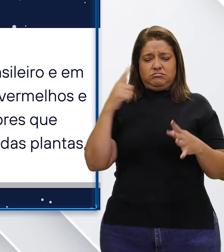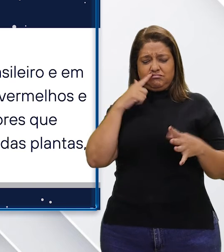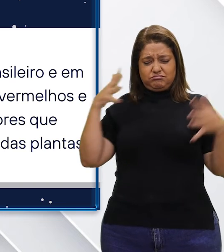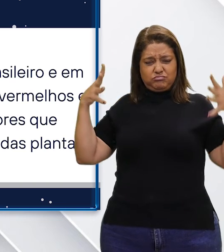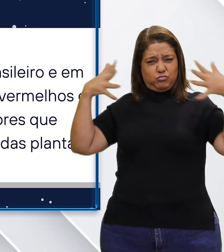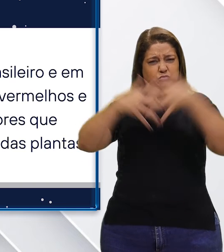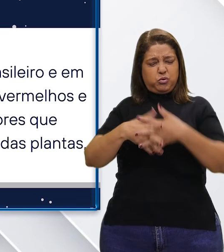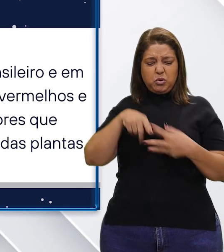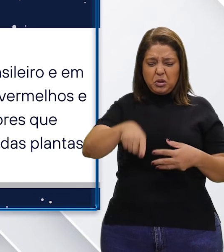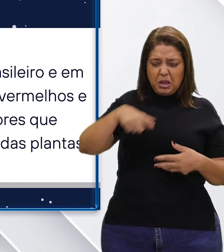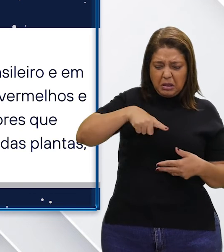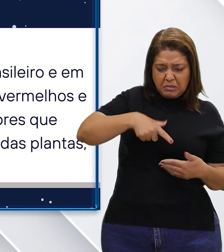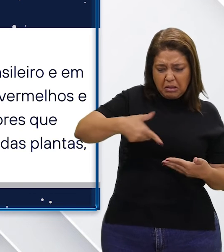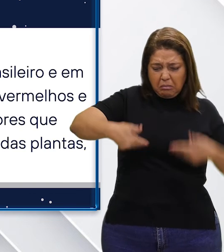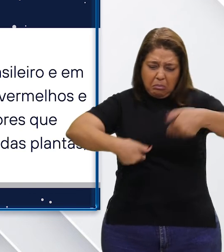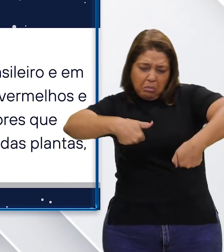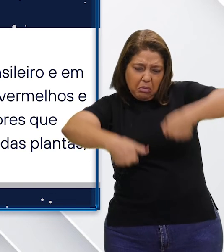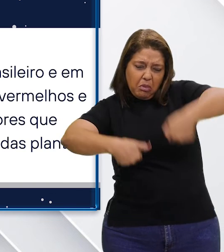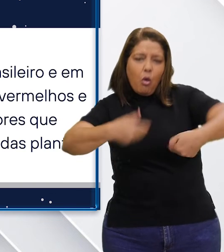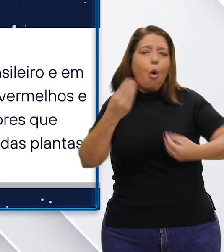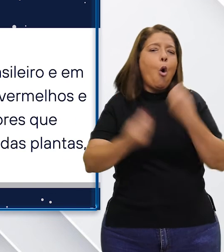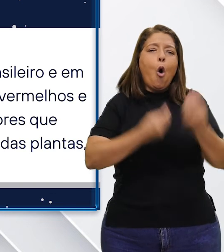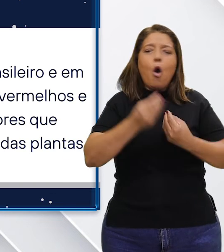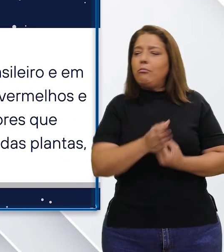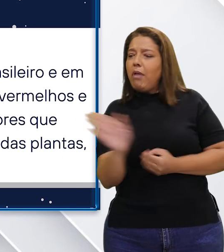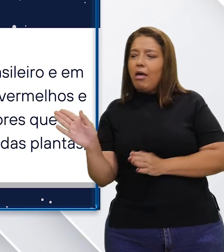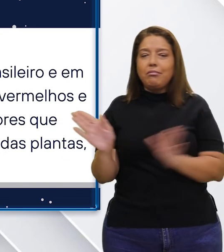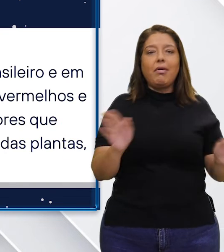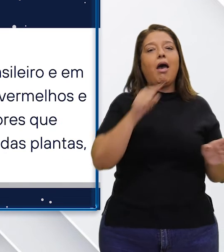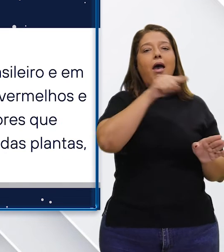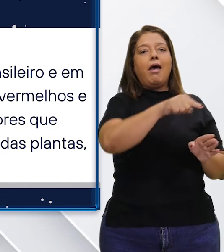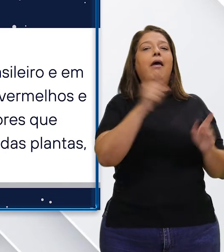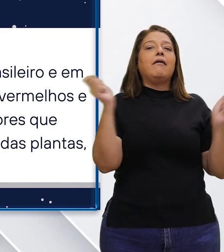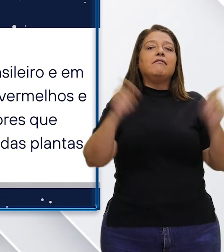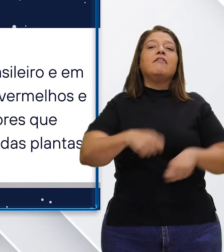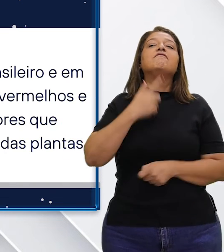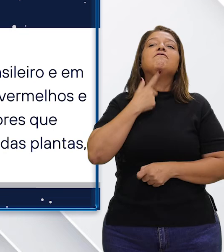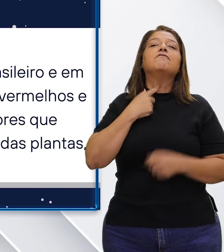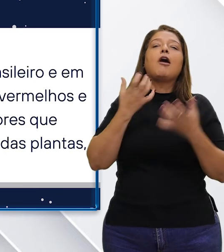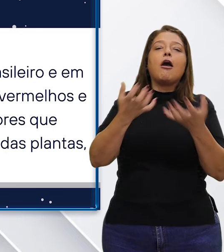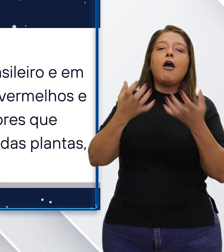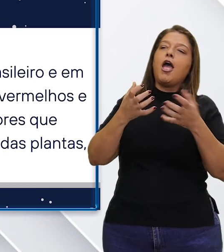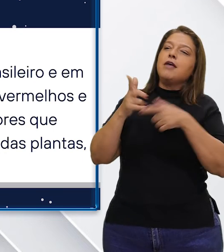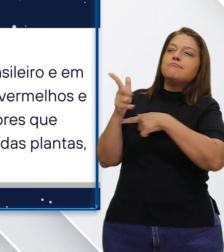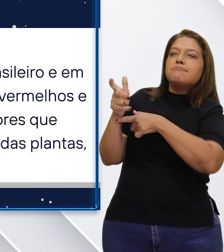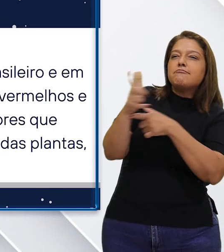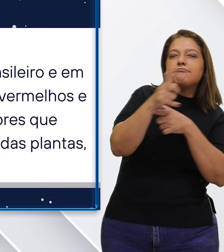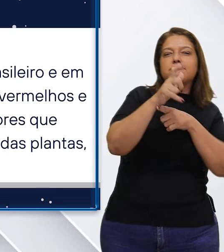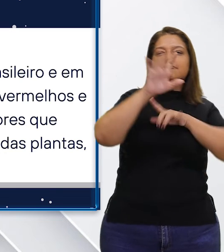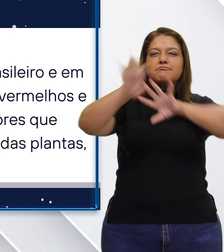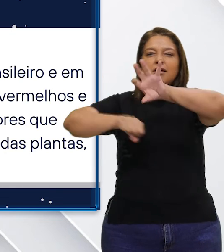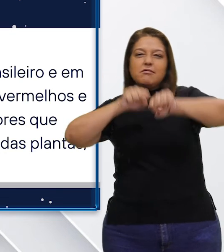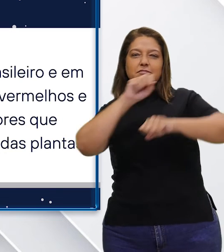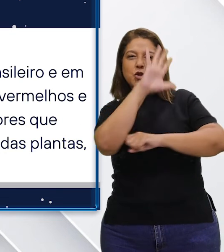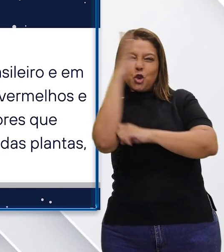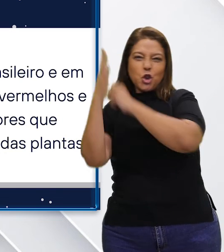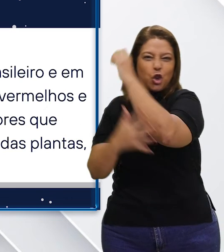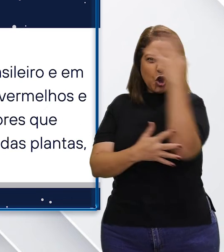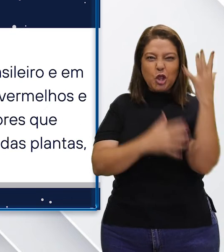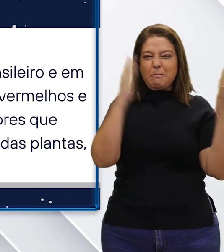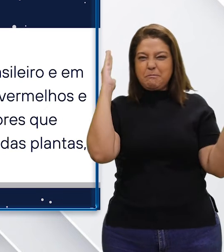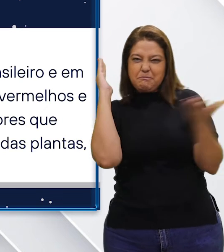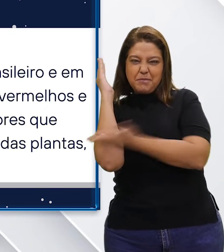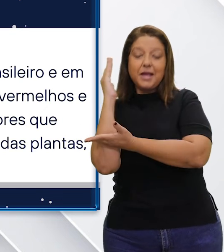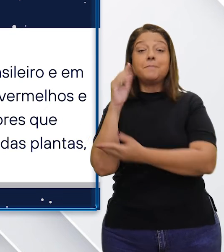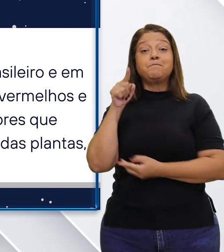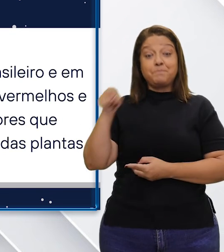exploradores que adentram a mata de forma predatória. O Curupira é guardião dos animais e